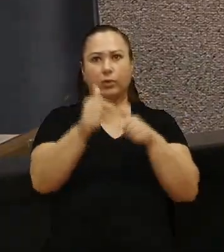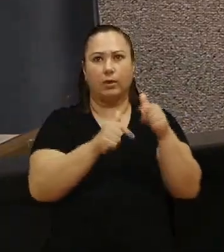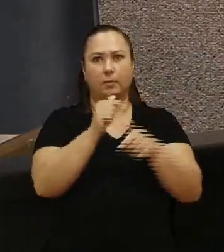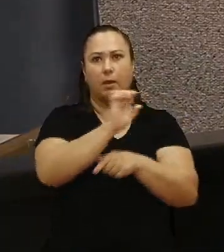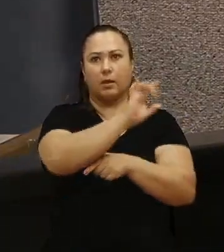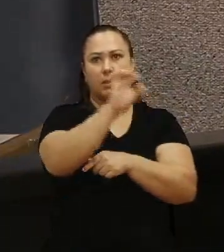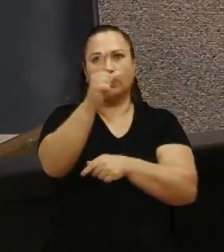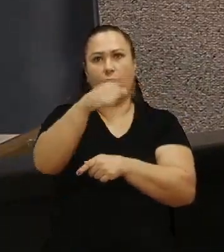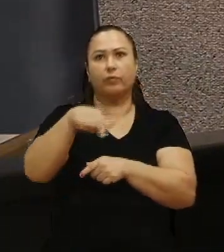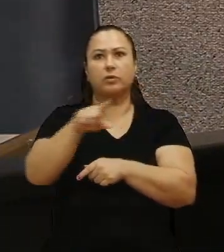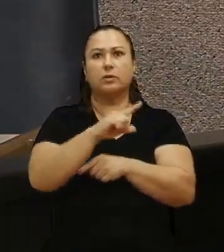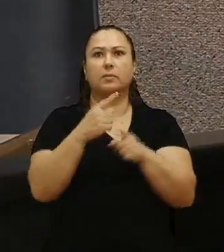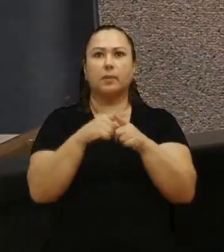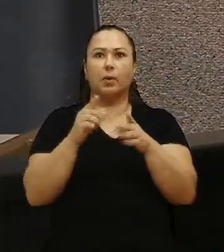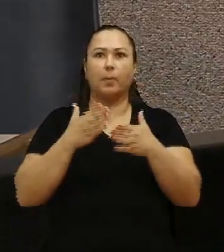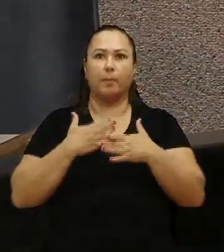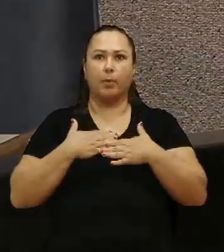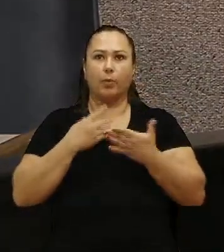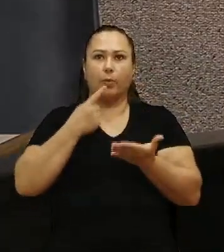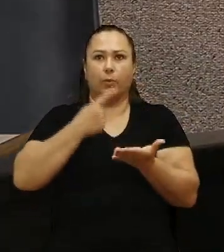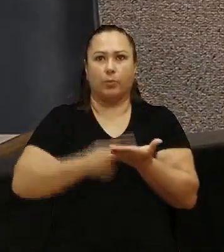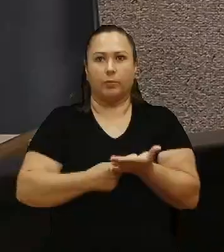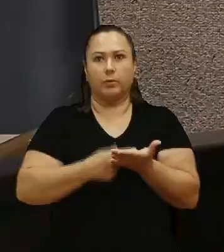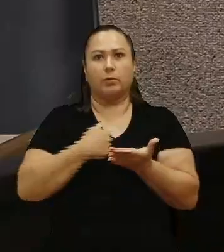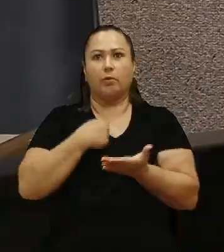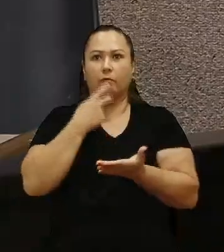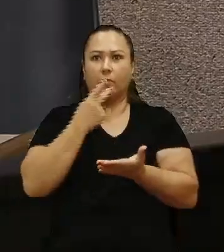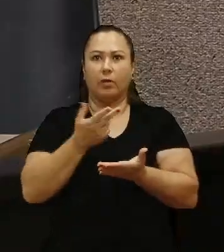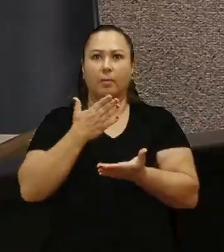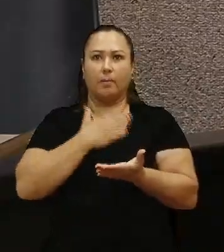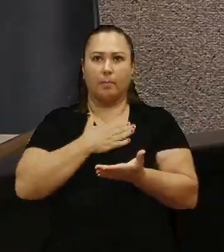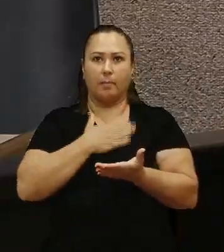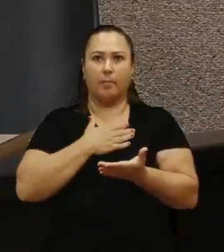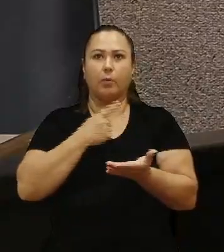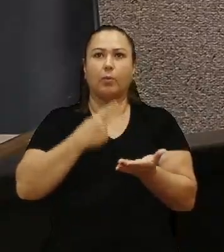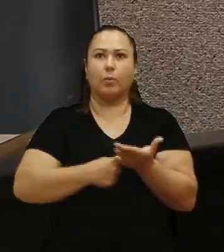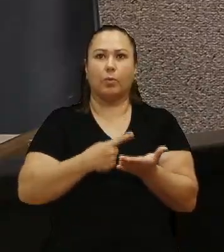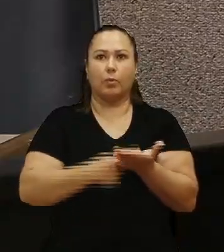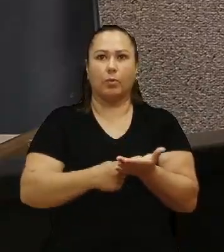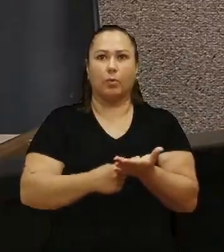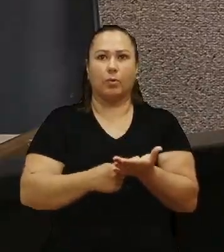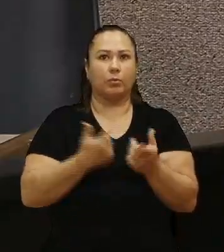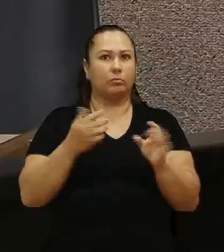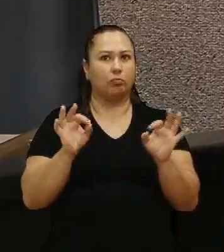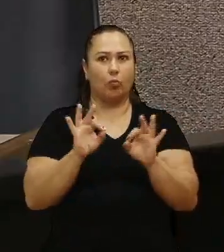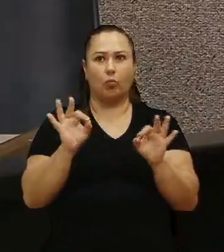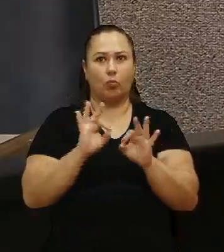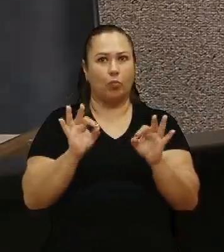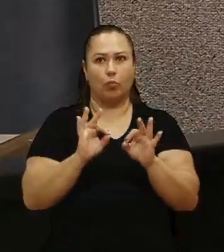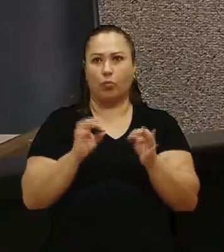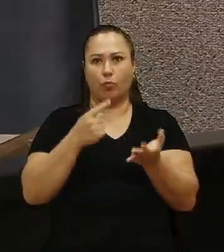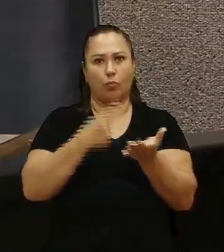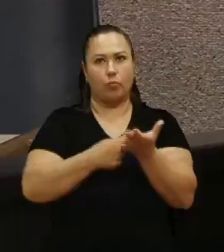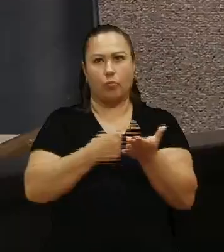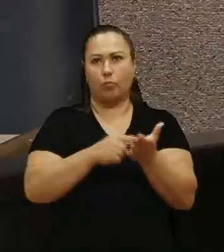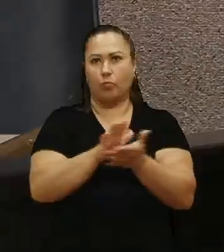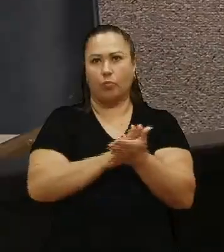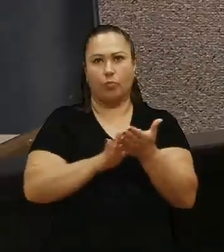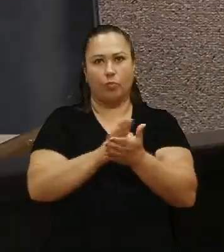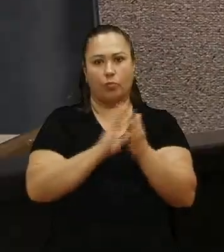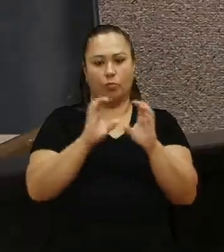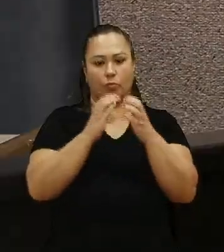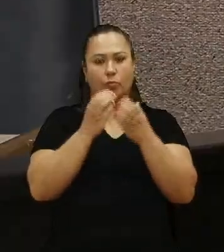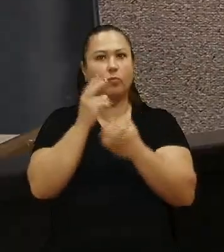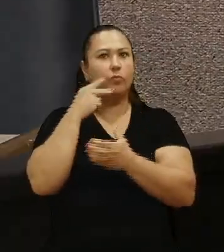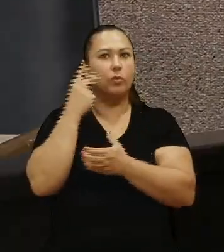um de vocês, mas o meu compromisso, como eu disse, o meu acordo, eu não tinha acordo nenhum, não tenho acordo nenhum nessa casa, o meu